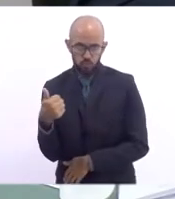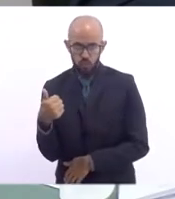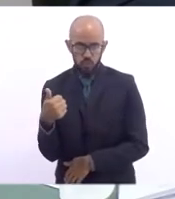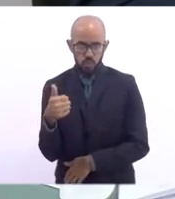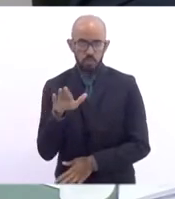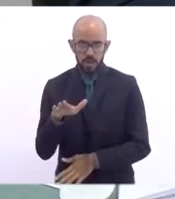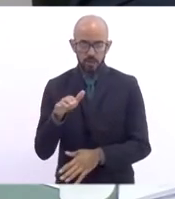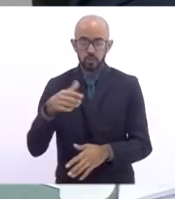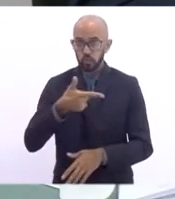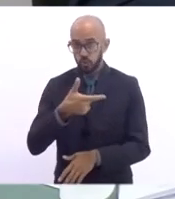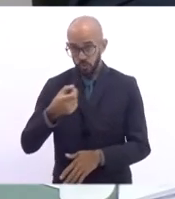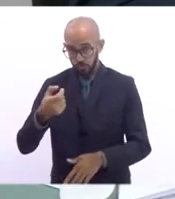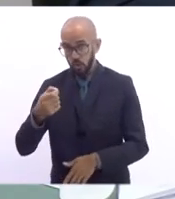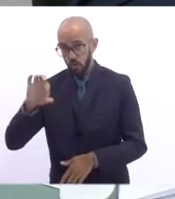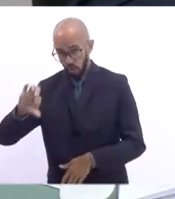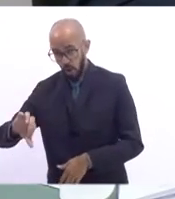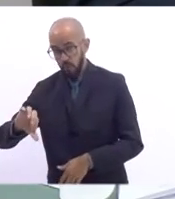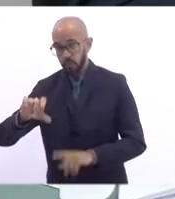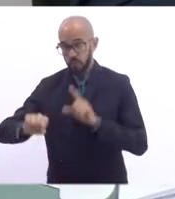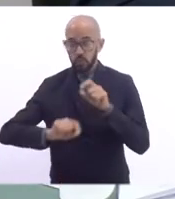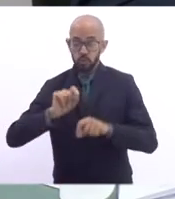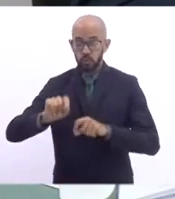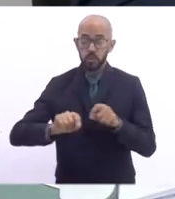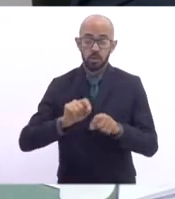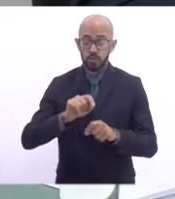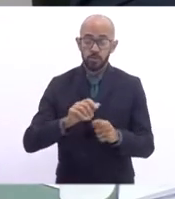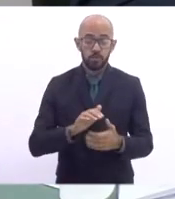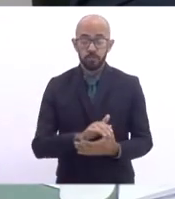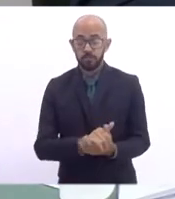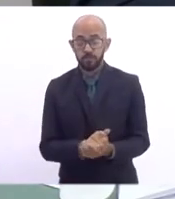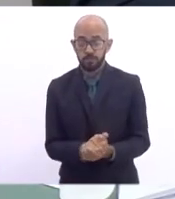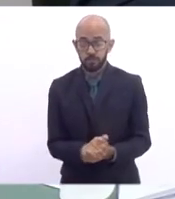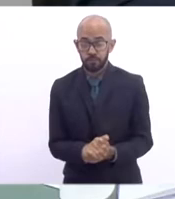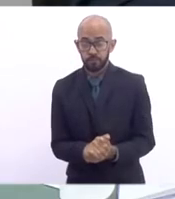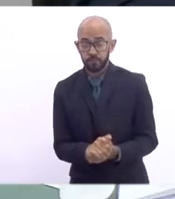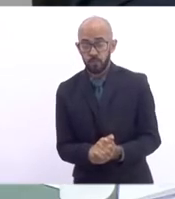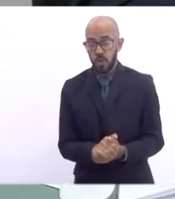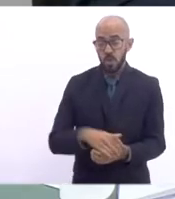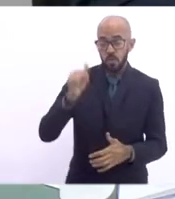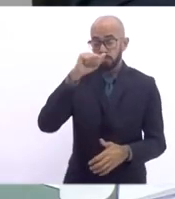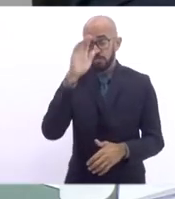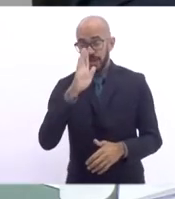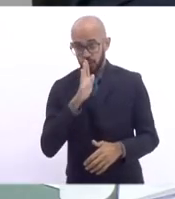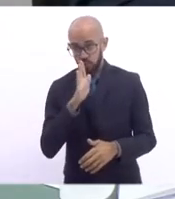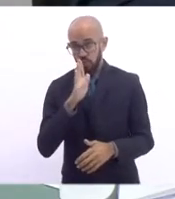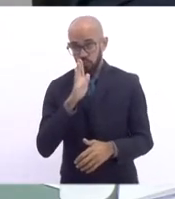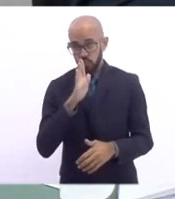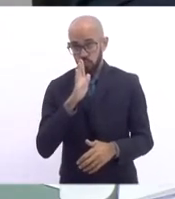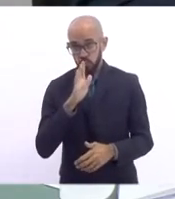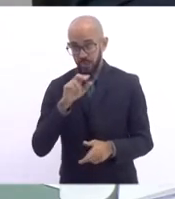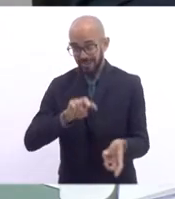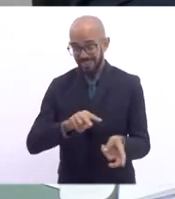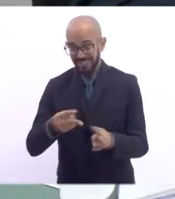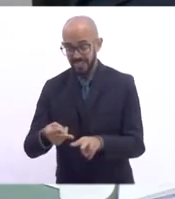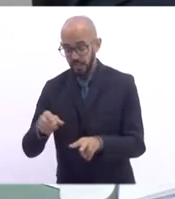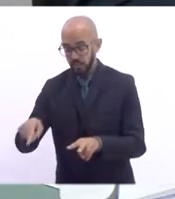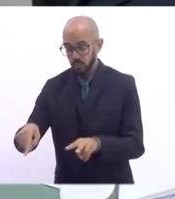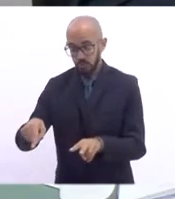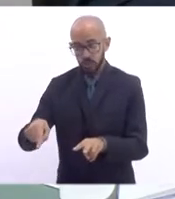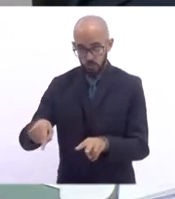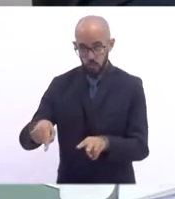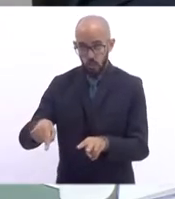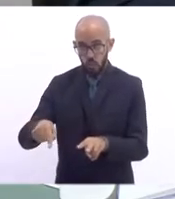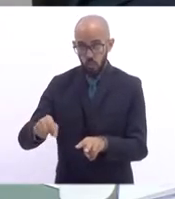pesquisa 2009 o a união transferiu do que arrecadou do